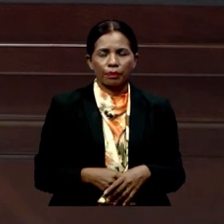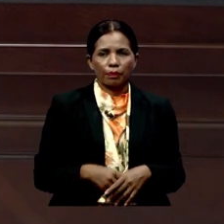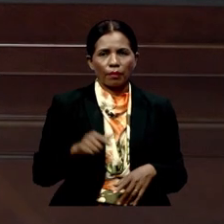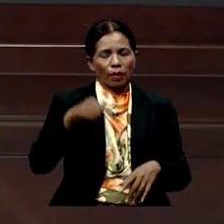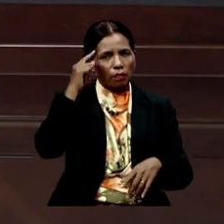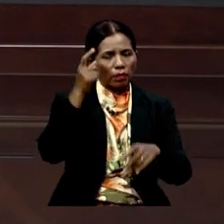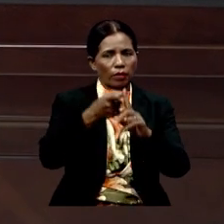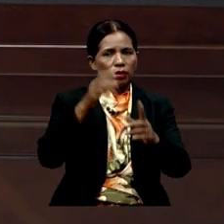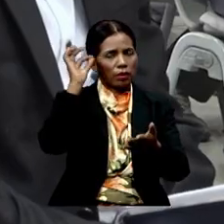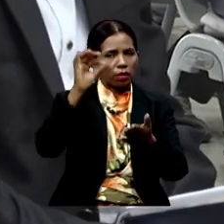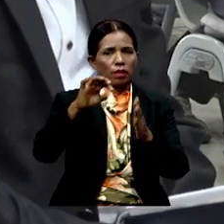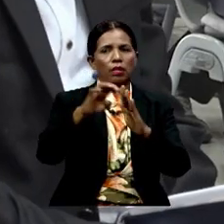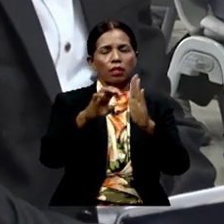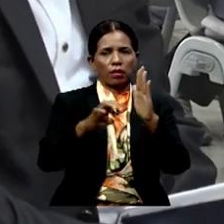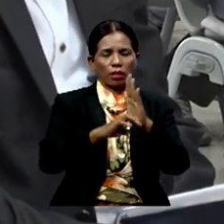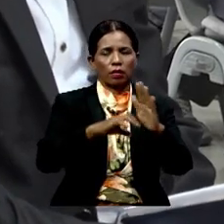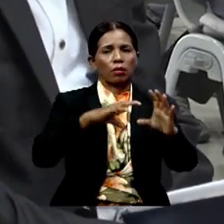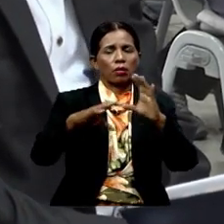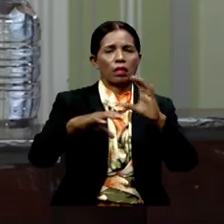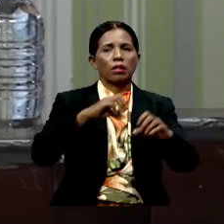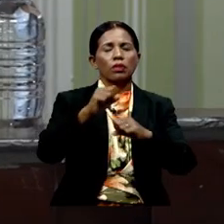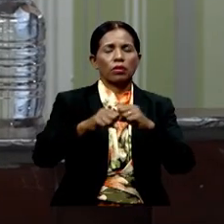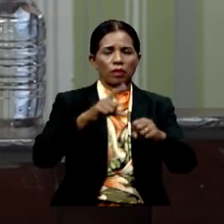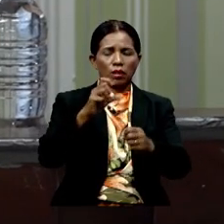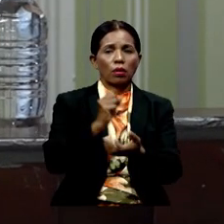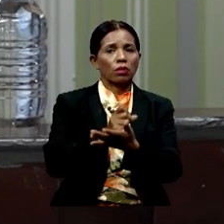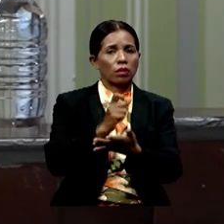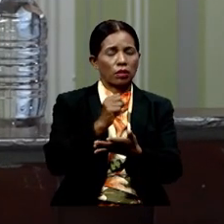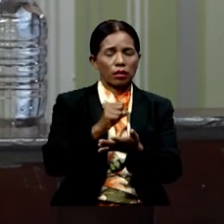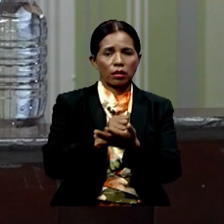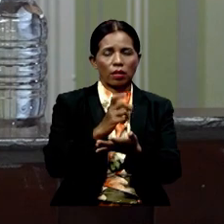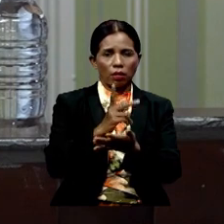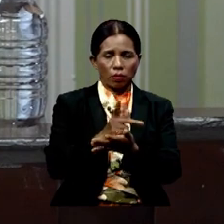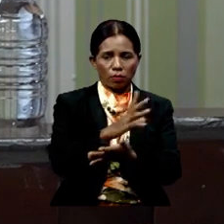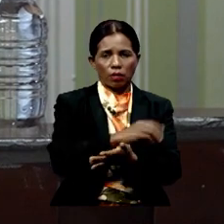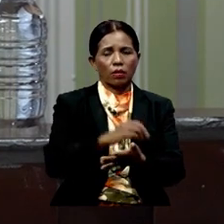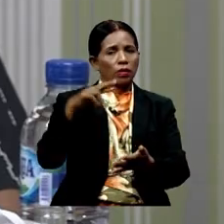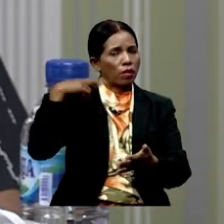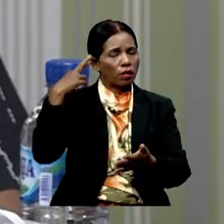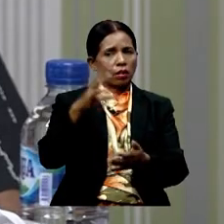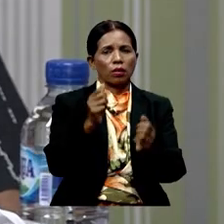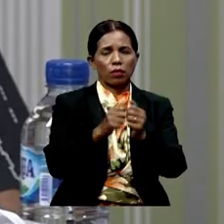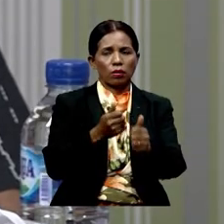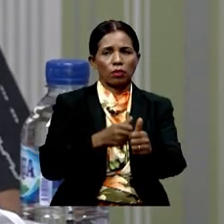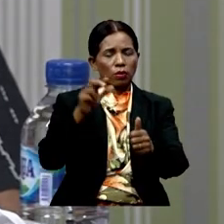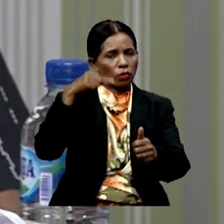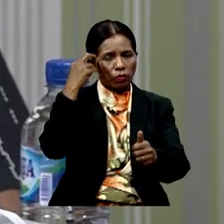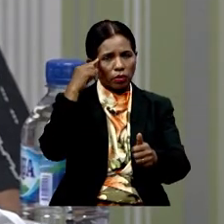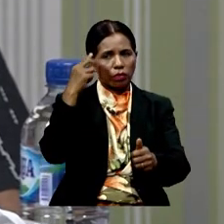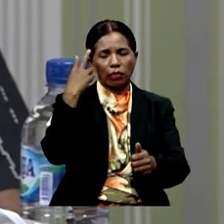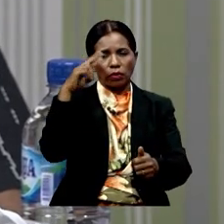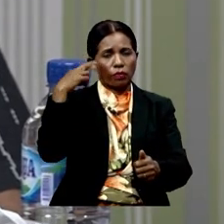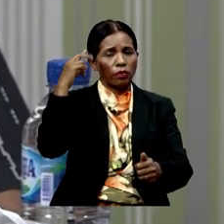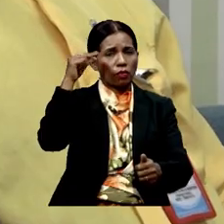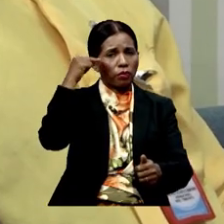Governo Liu e Secretário de Estado de Comunicação Social assina contrato com a Rádio Comunidade Sira e a Território Nacional. Tamatuir Governo Niharé, durante